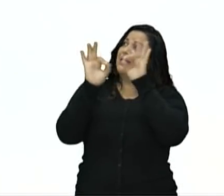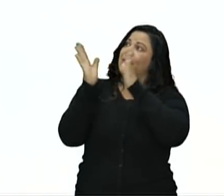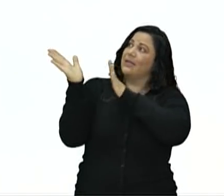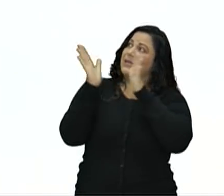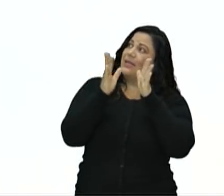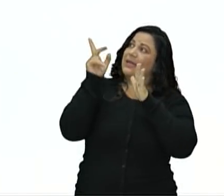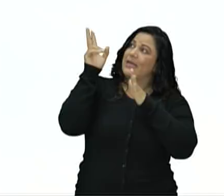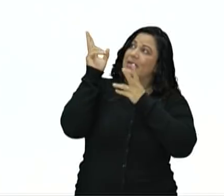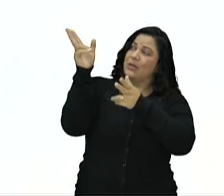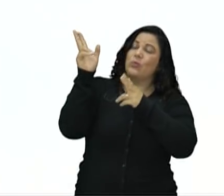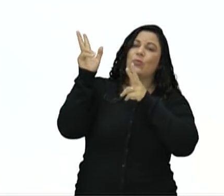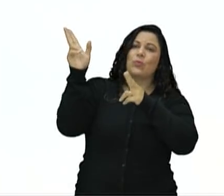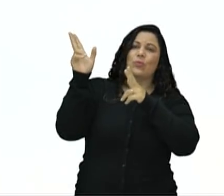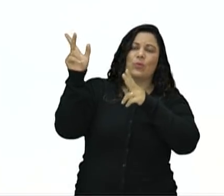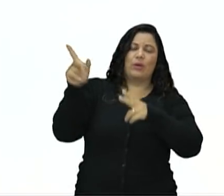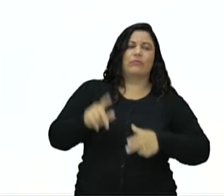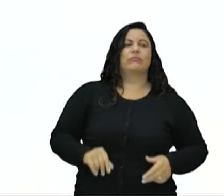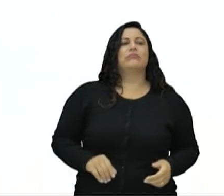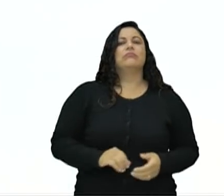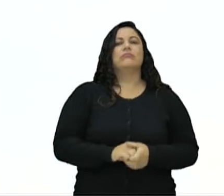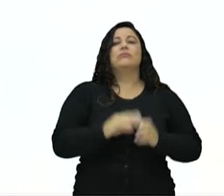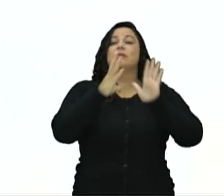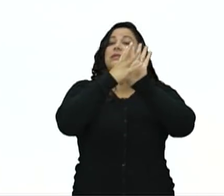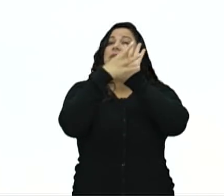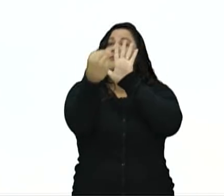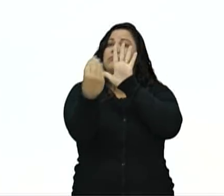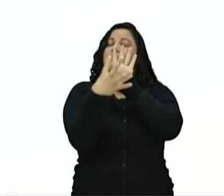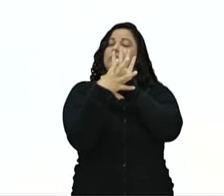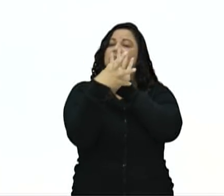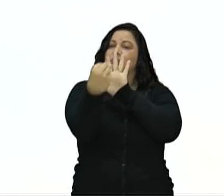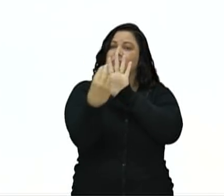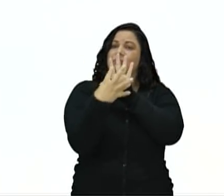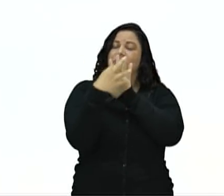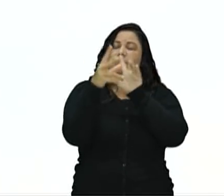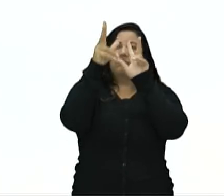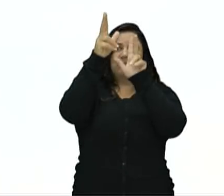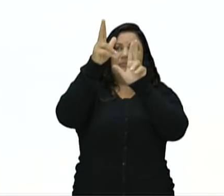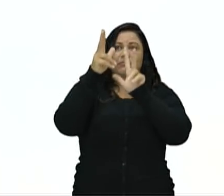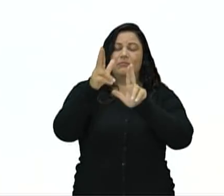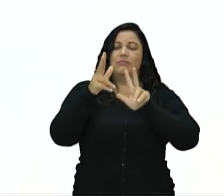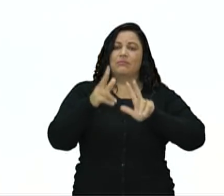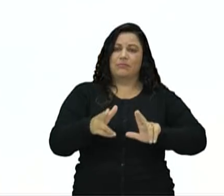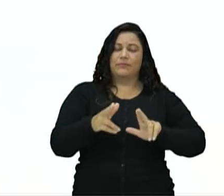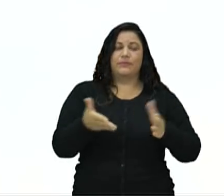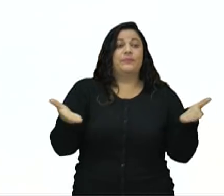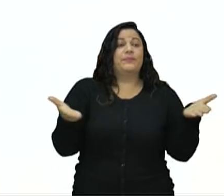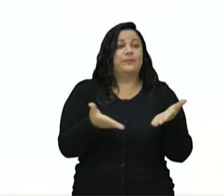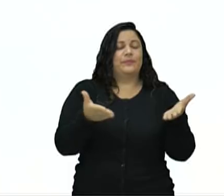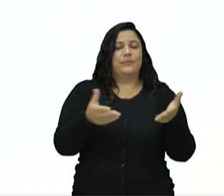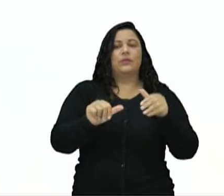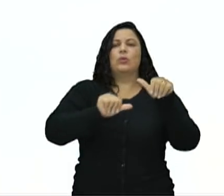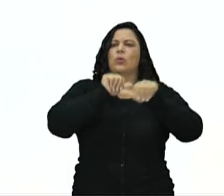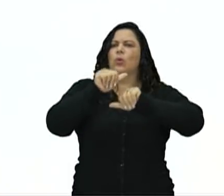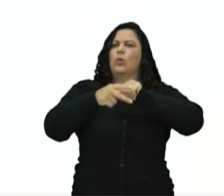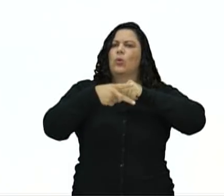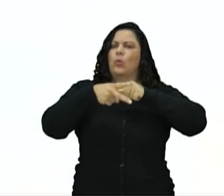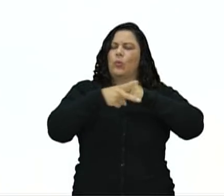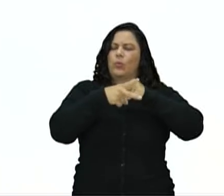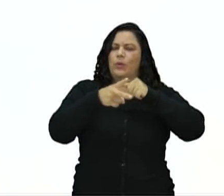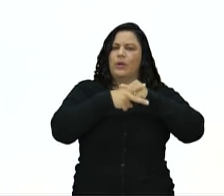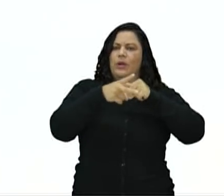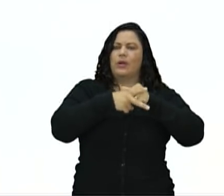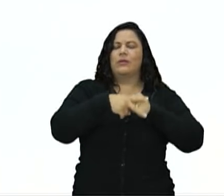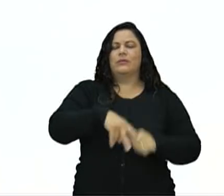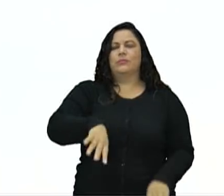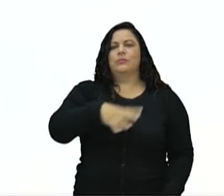de algo, ok? Seguindo esse modelo, vou pedir para vocês então agora fazer o verbo esquecer-se, lembrando sempre que o